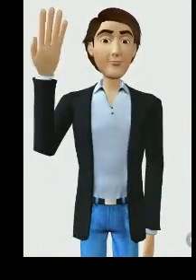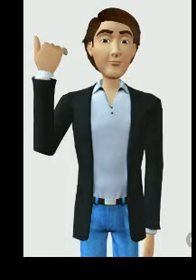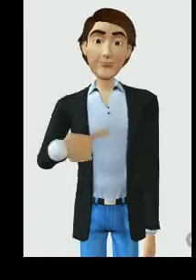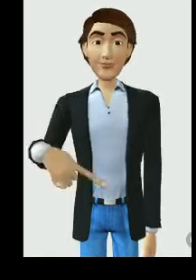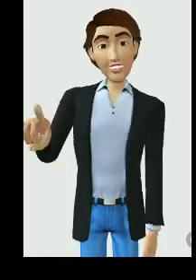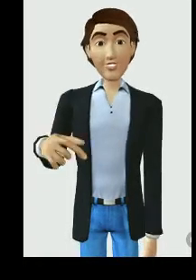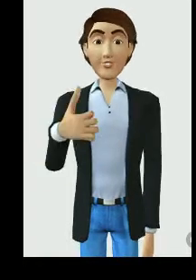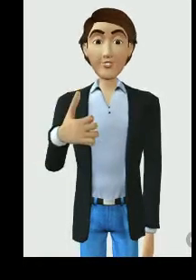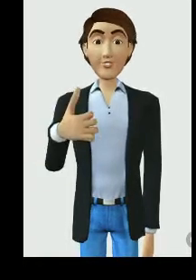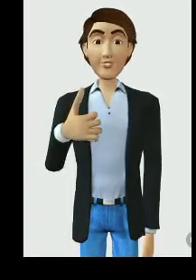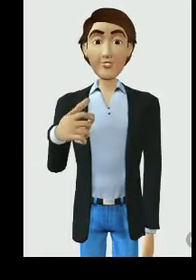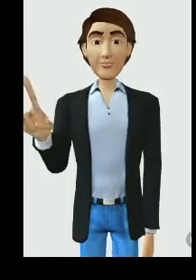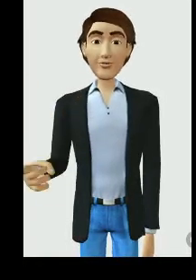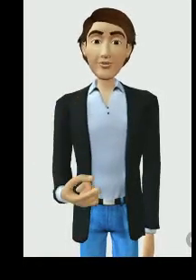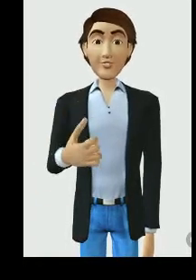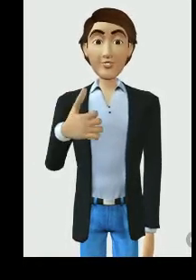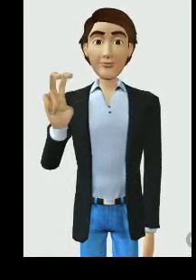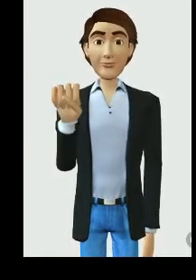111,158 gramas.